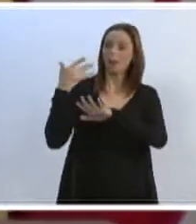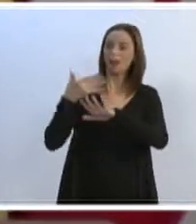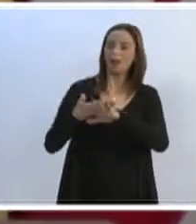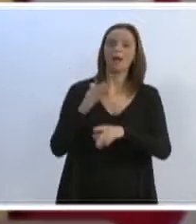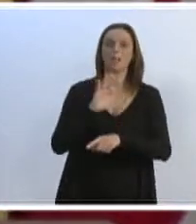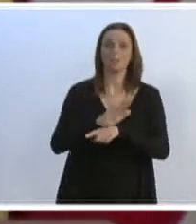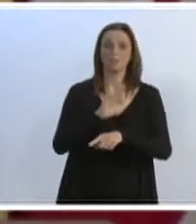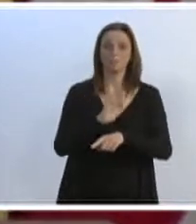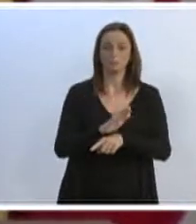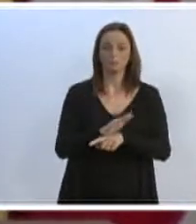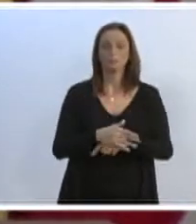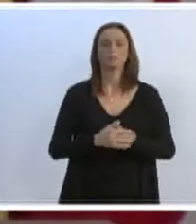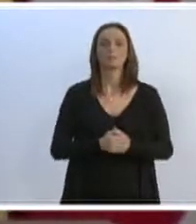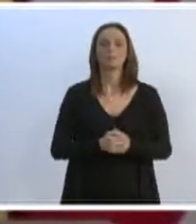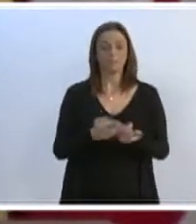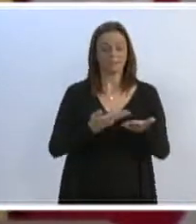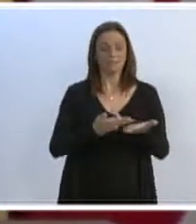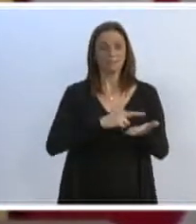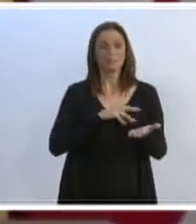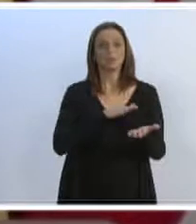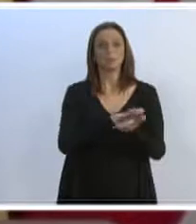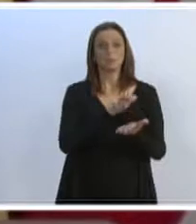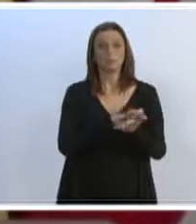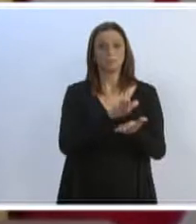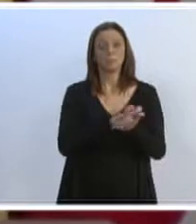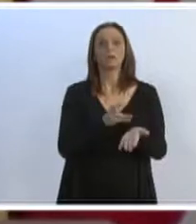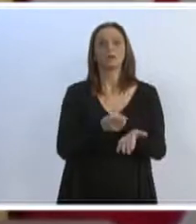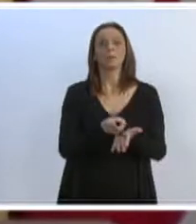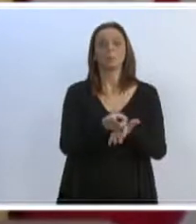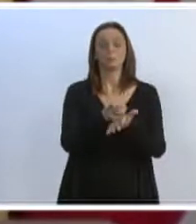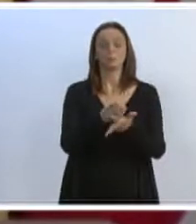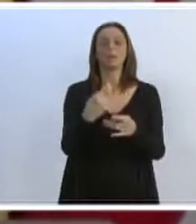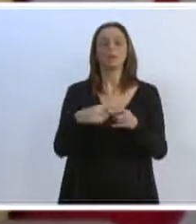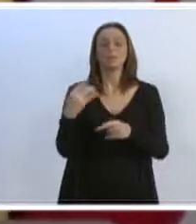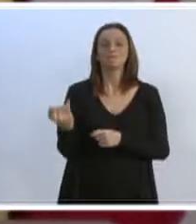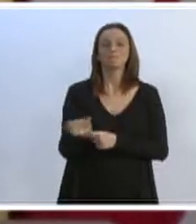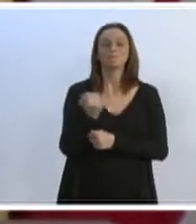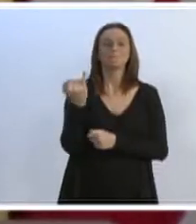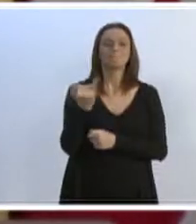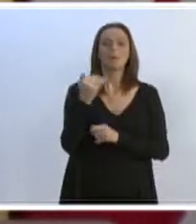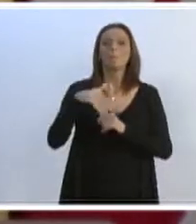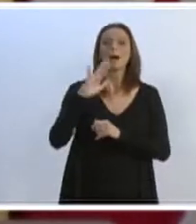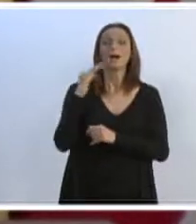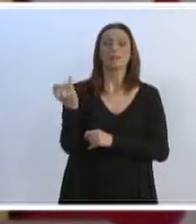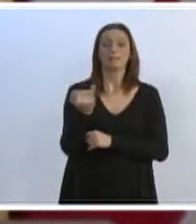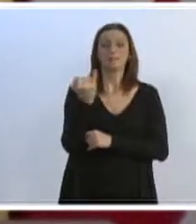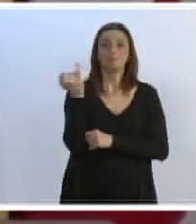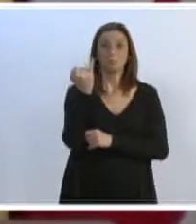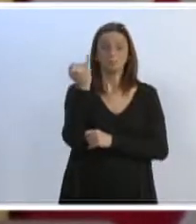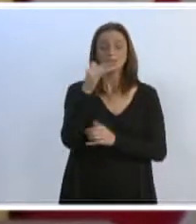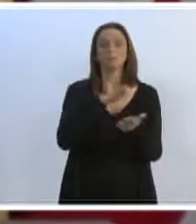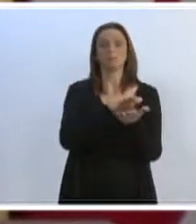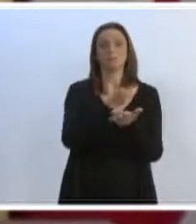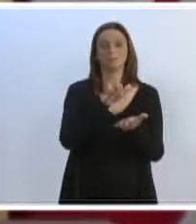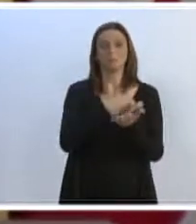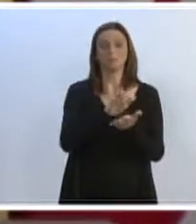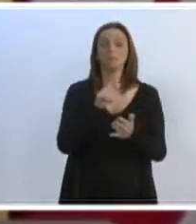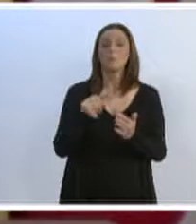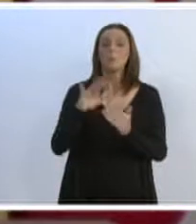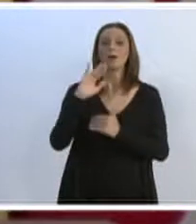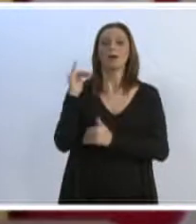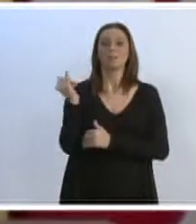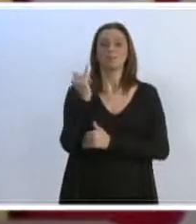a responsabilidade de conduzir os ensinos culturais do município. Muito obrigado. Quero agradecer também o evento de